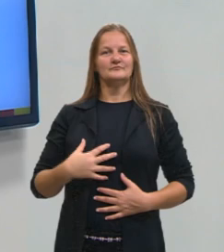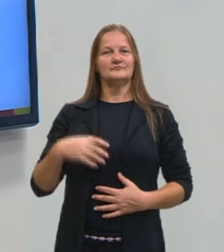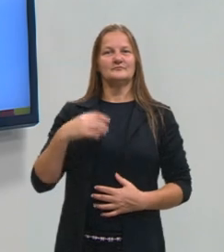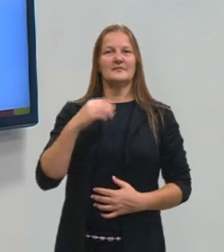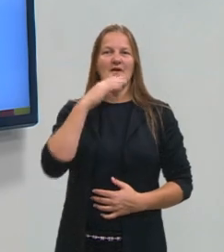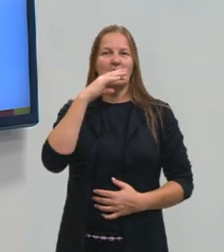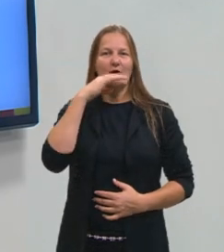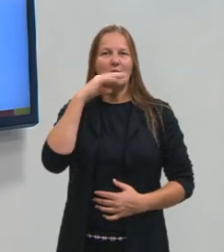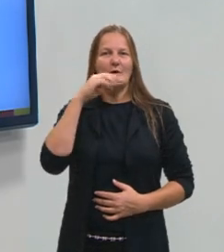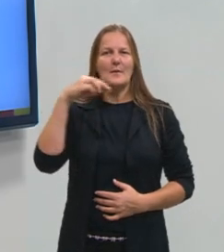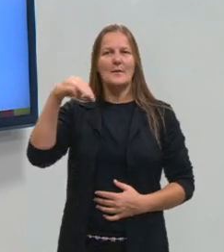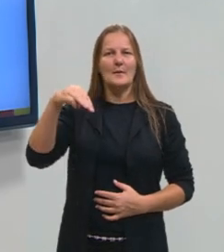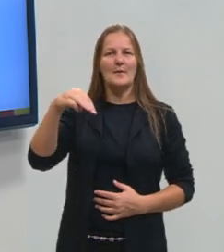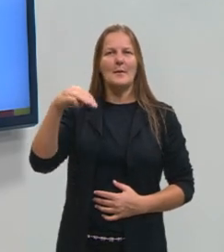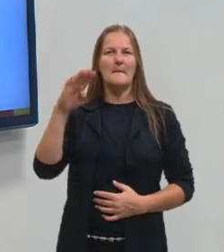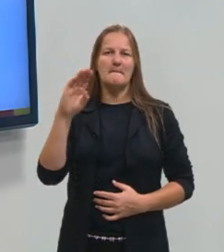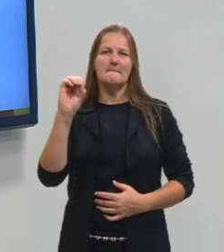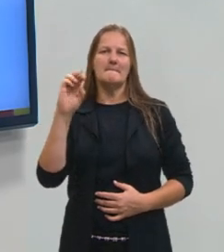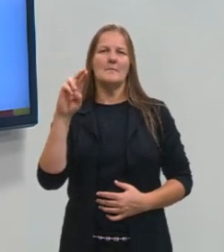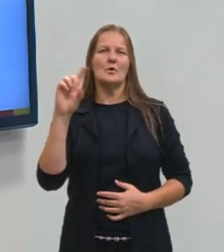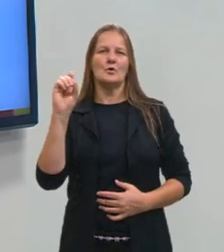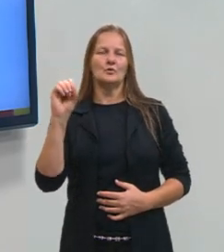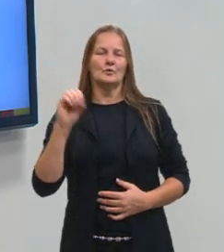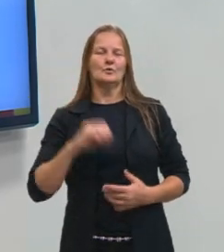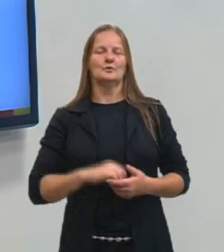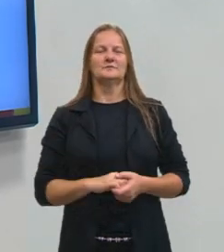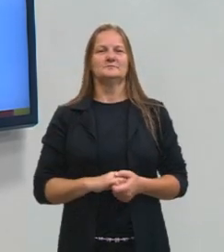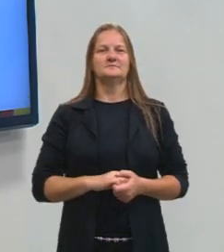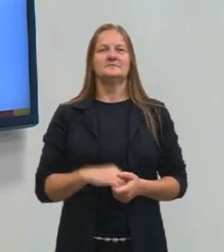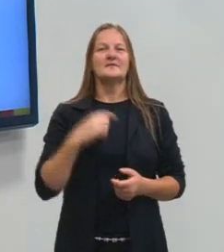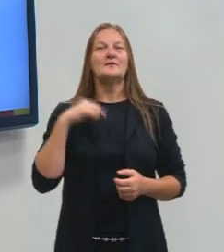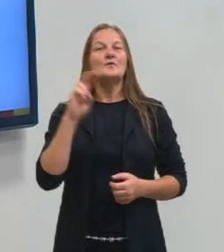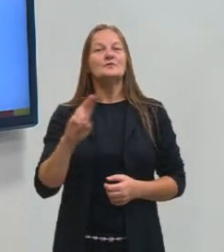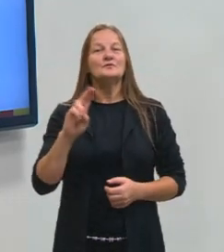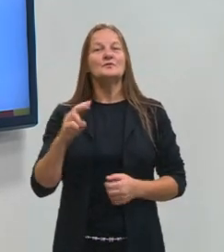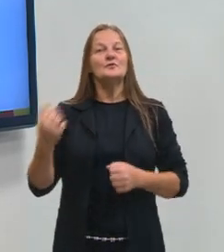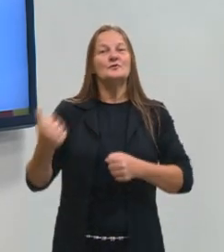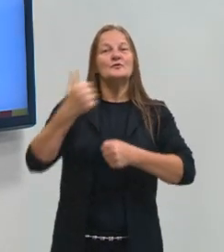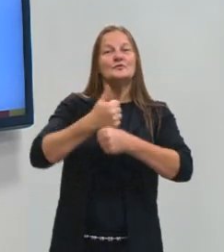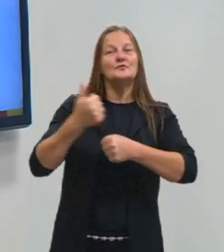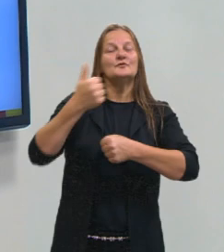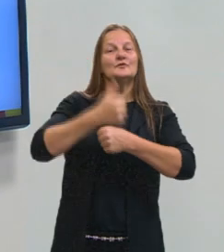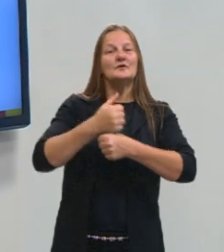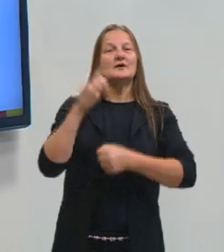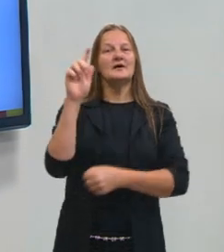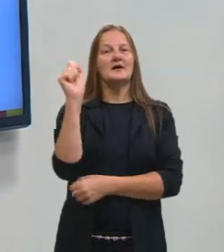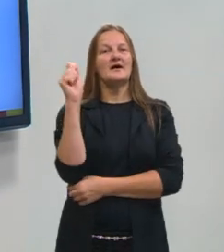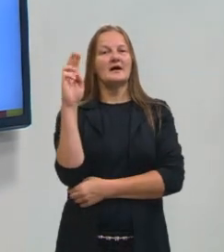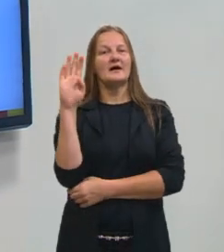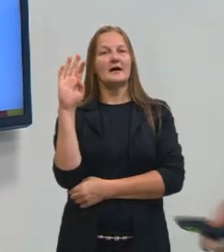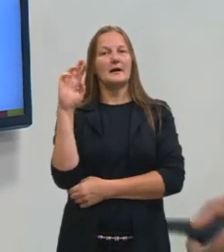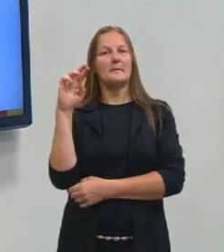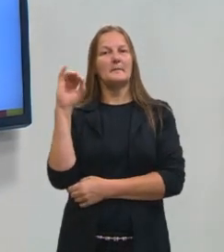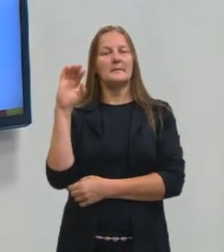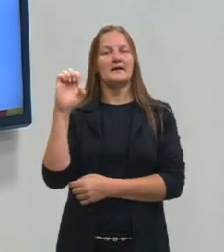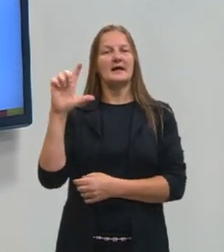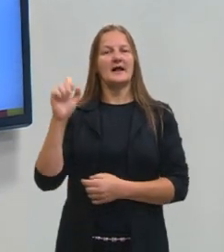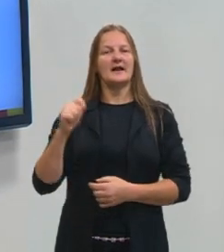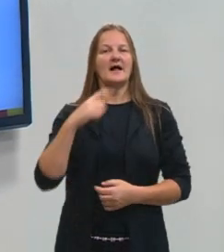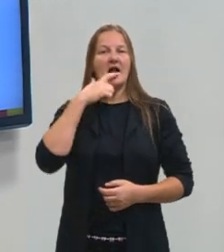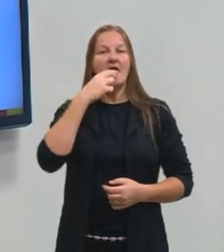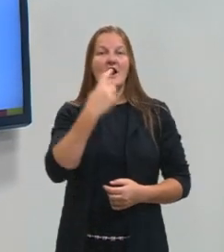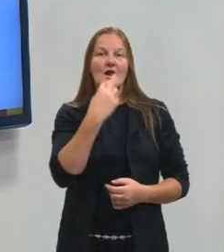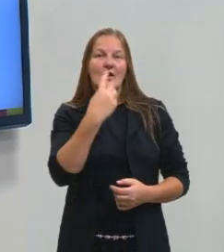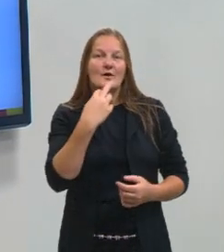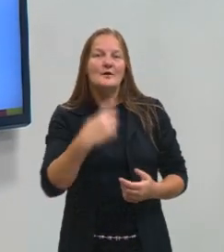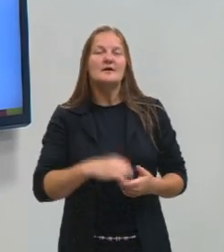de cor bordô e estou a substituindo a professora Gabriela de língua inglesa